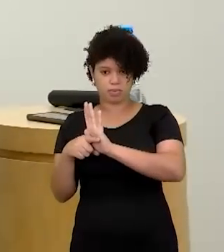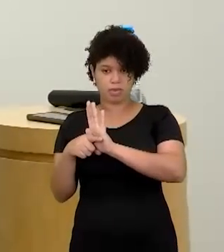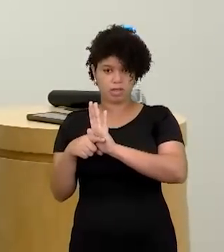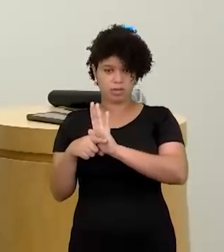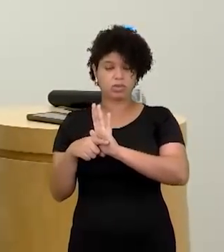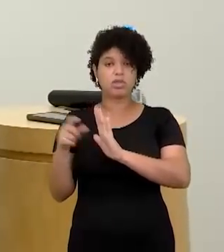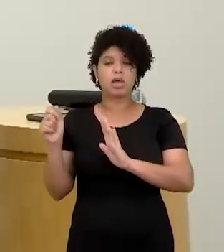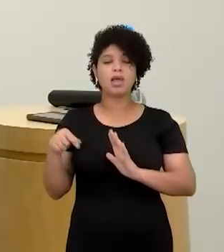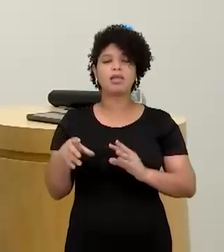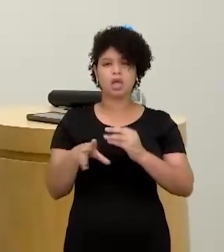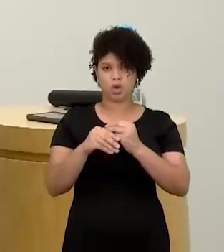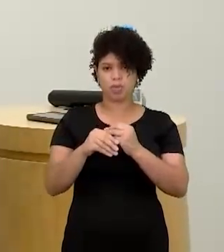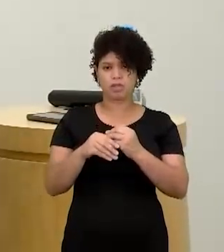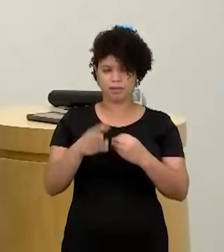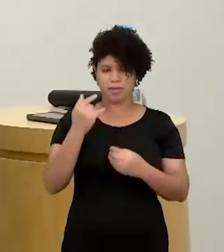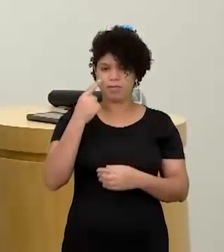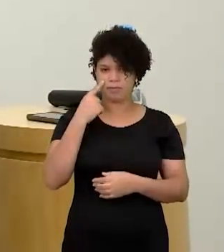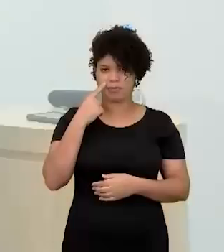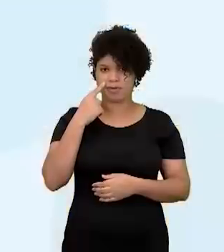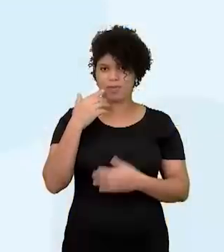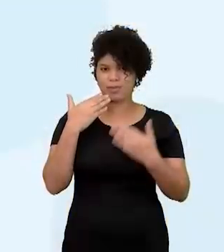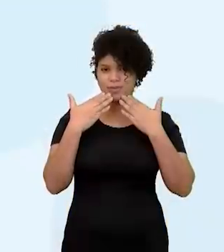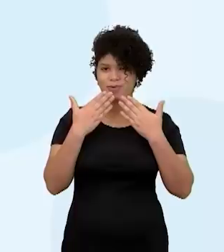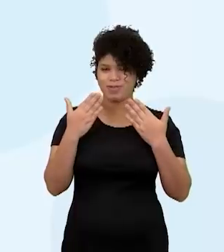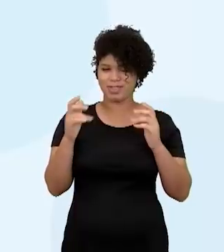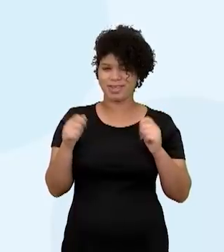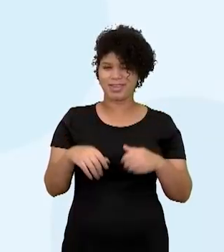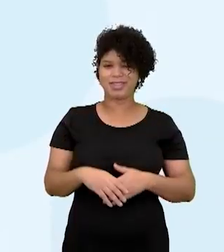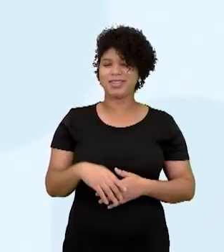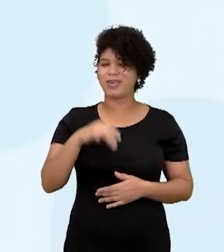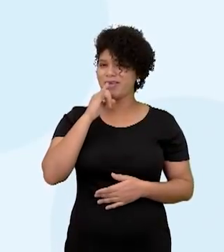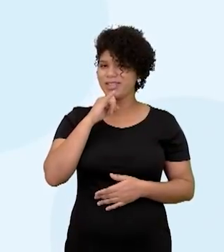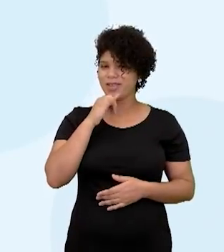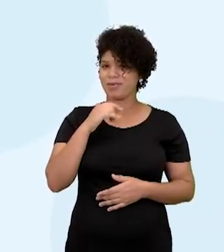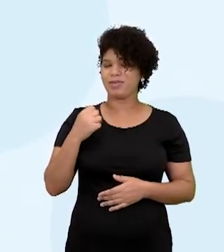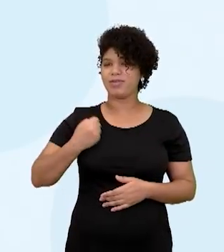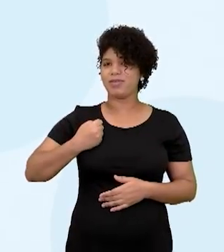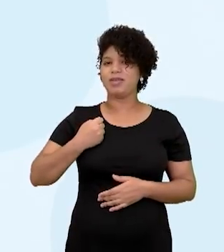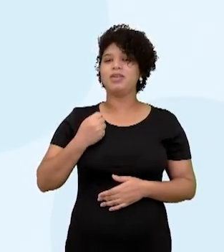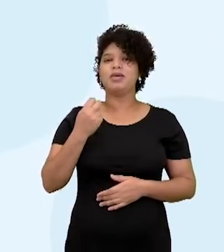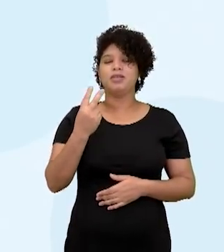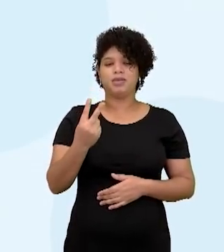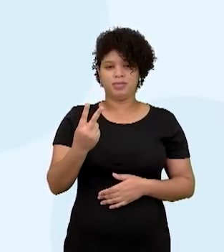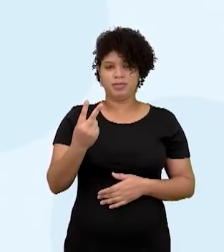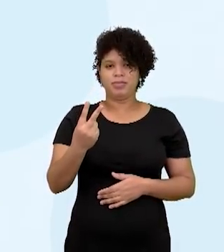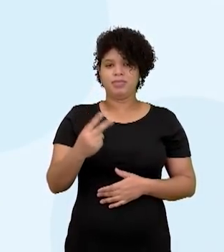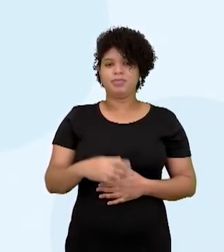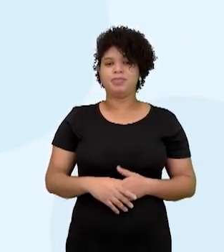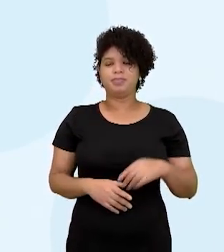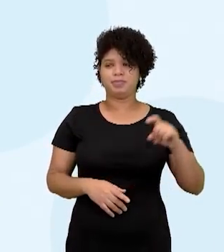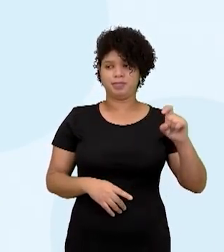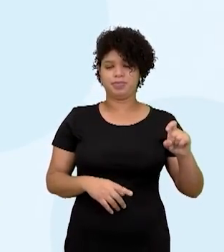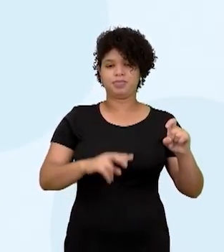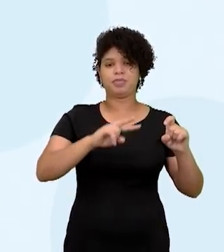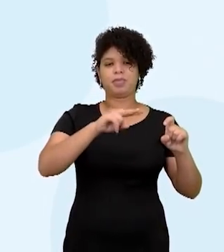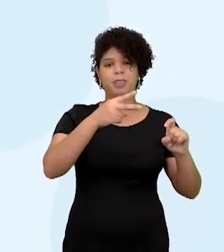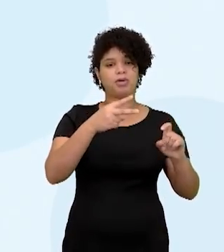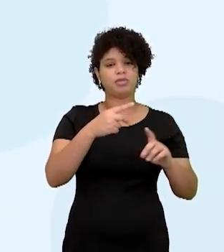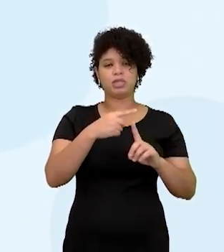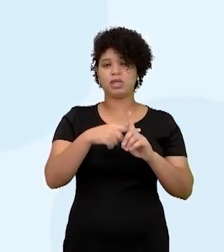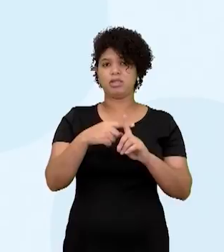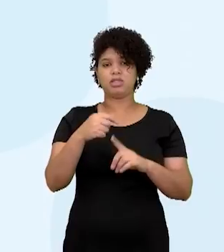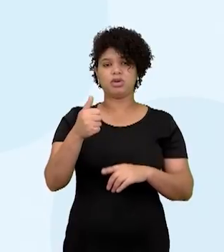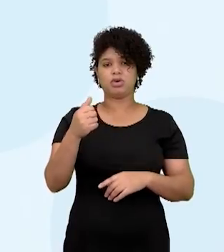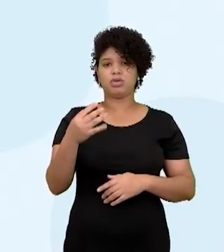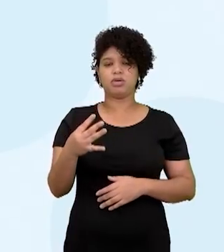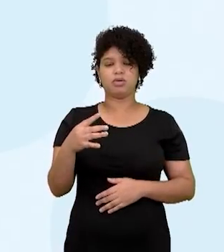poder completar. Vamos lá, vou mostrar para vocês. Pode colocar exemplo 2 na tela para eles. Tá. Adicione um monômio na